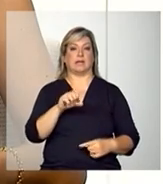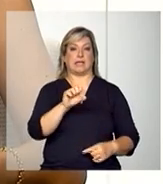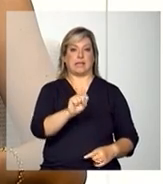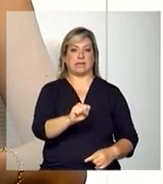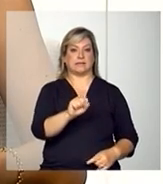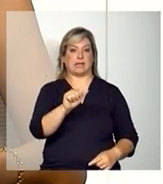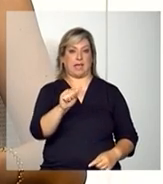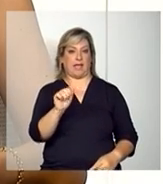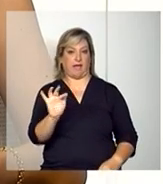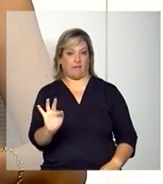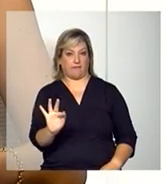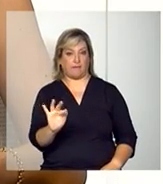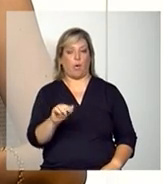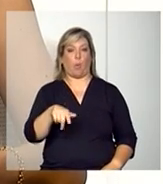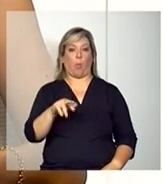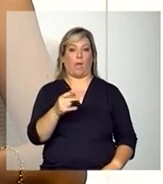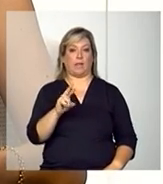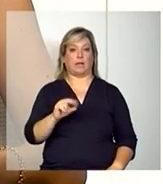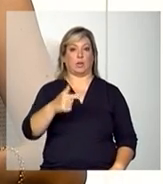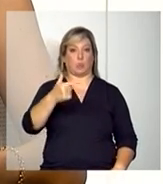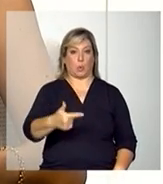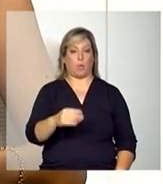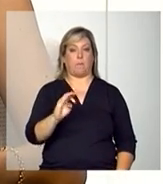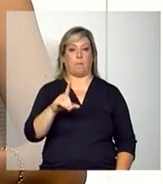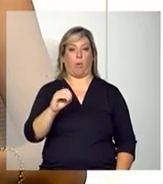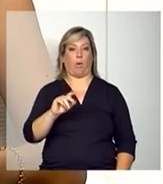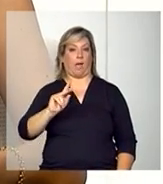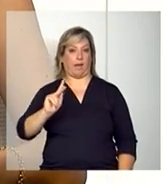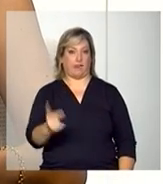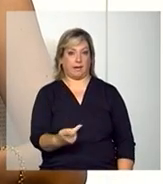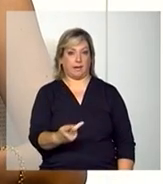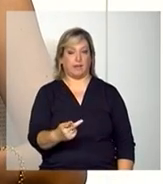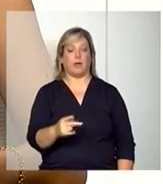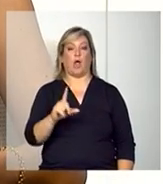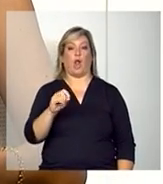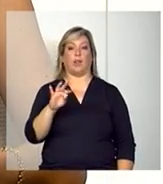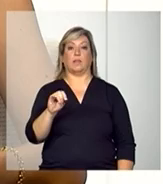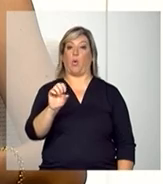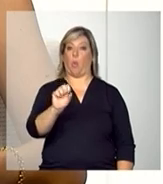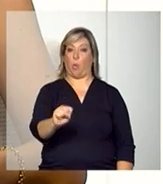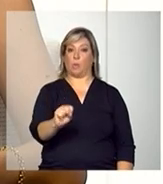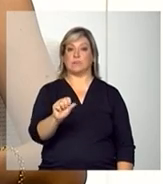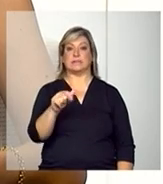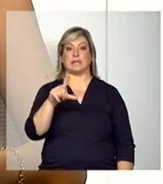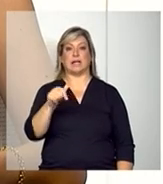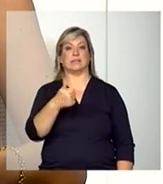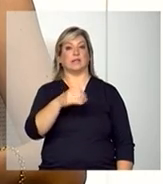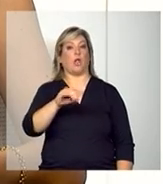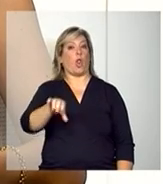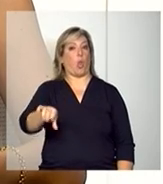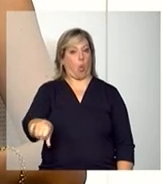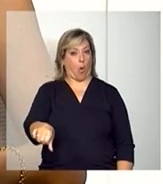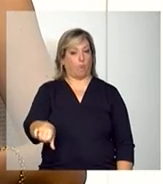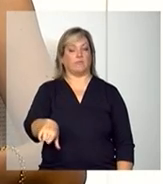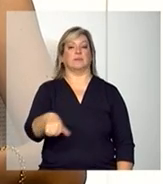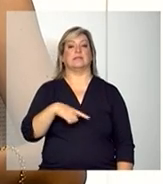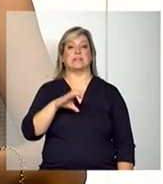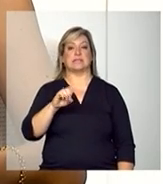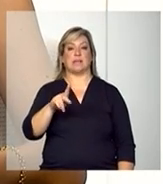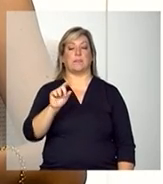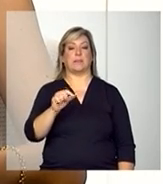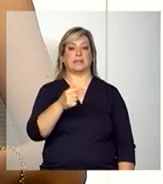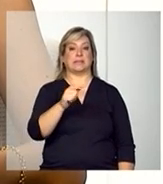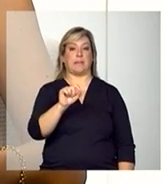saf quadra 2 bloco H Lote 8 sala 109 o CP é